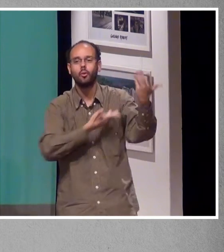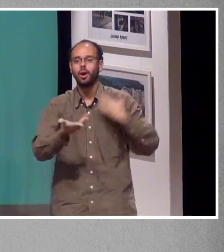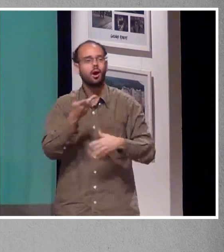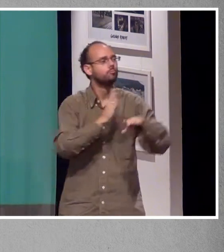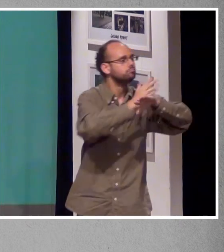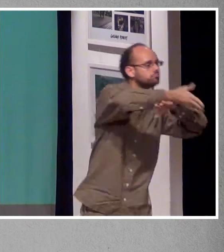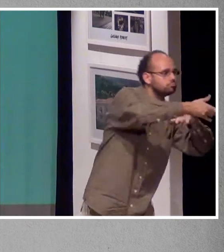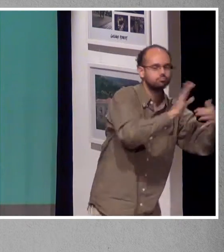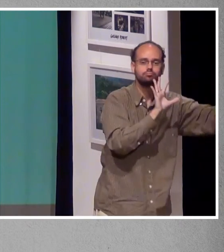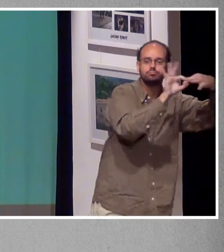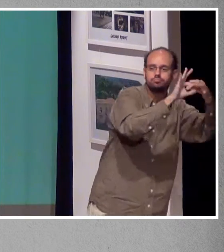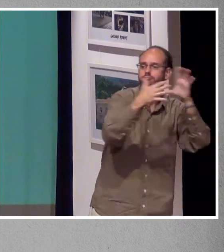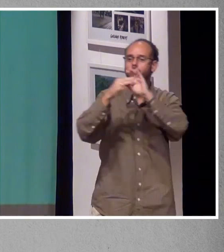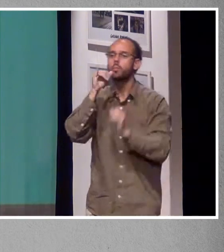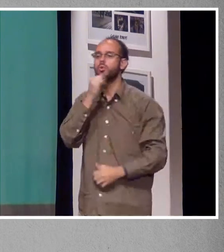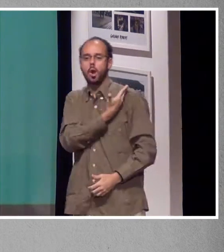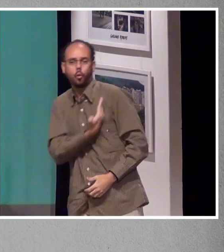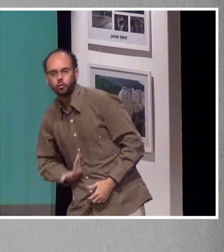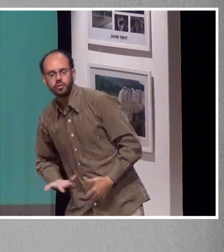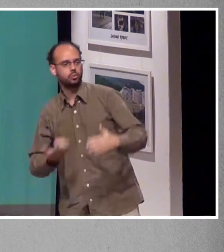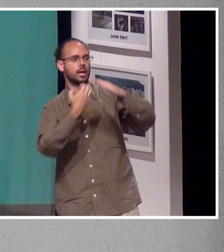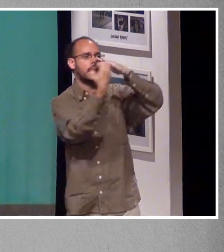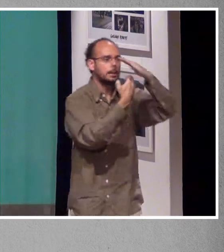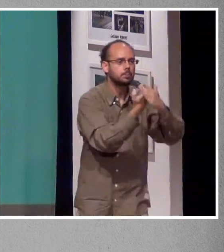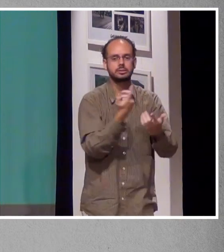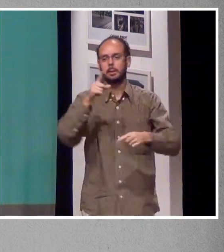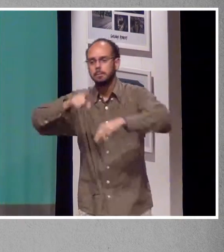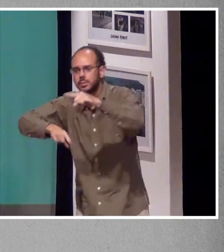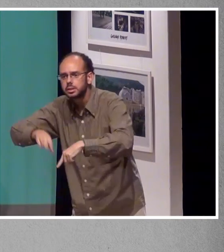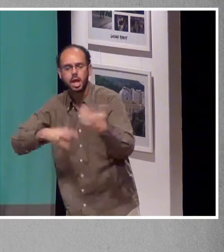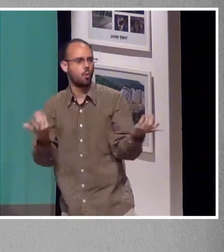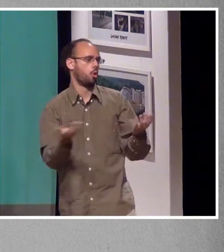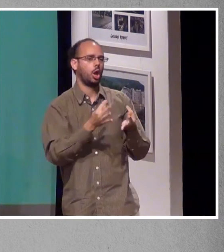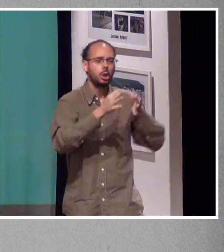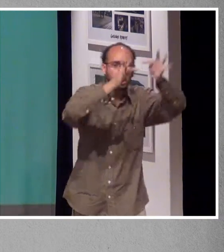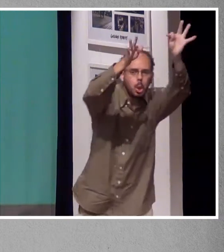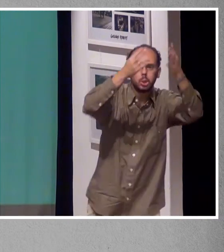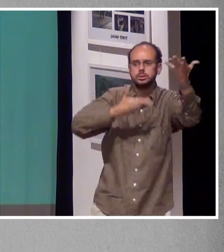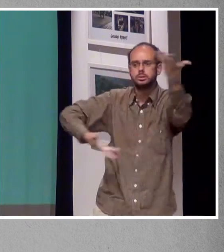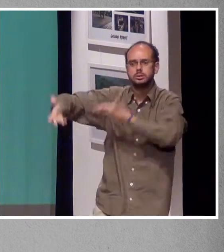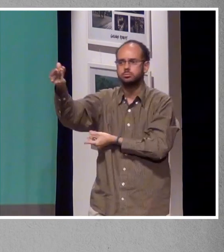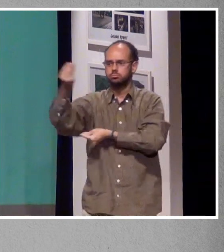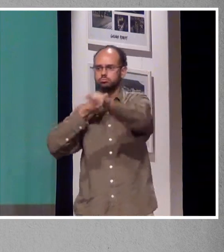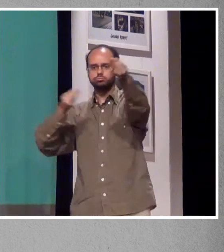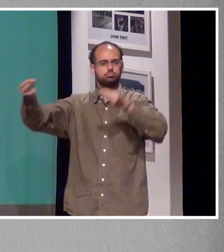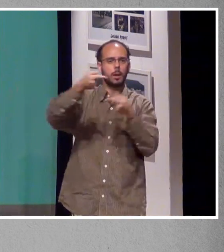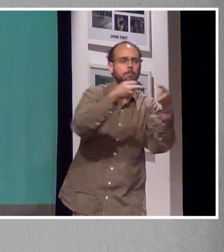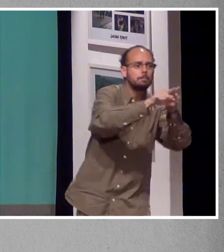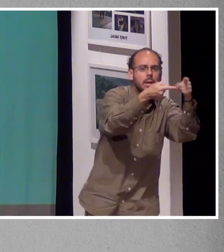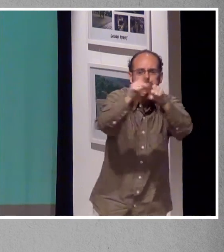articulam, planejam, né, estão em contato, seja a nível empresarial,